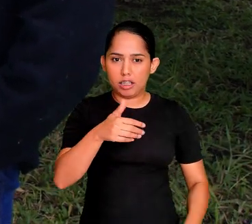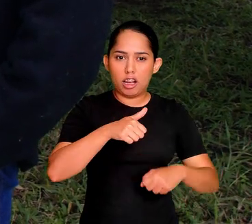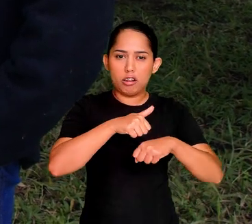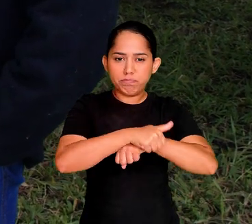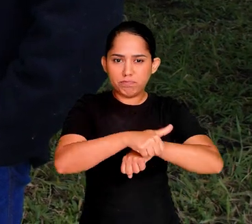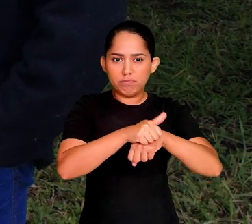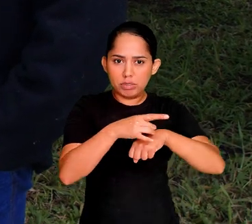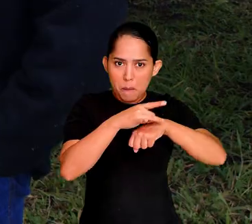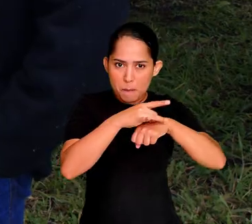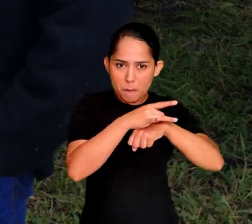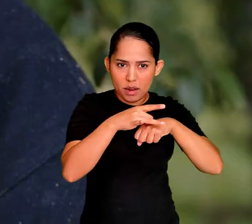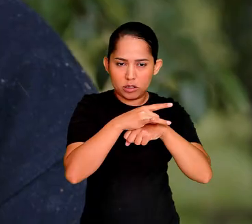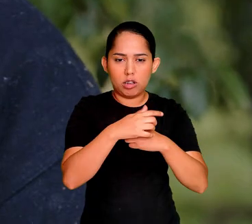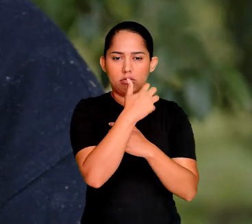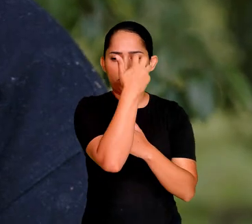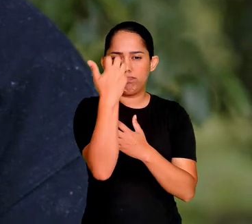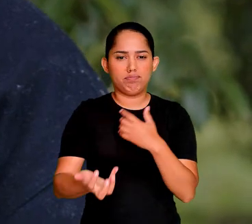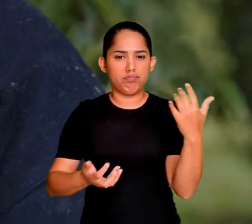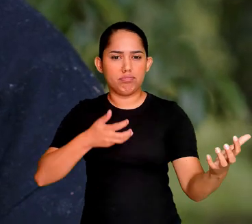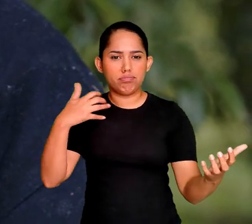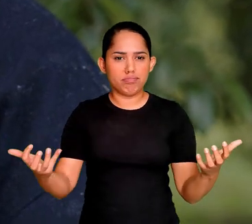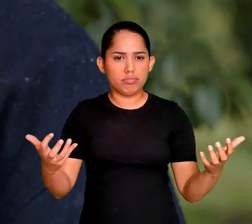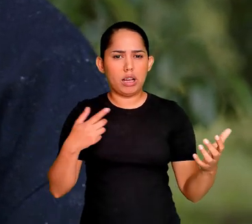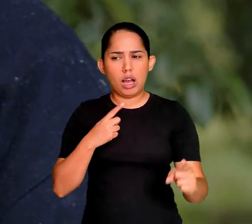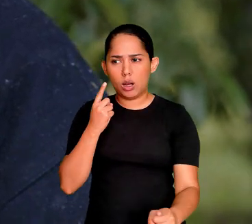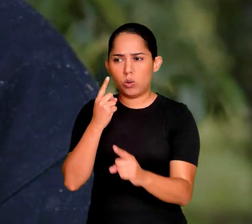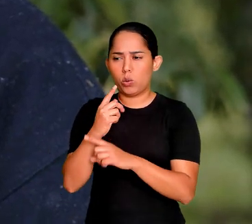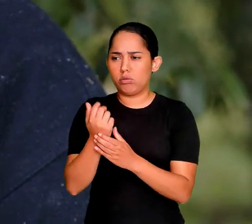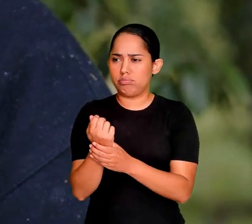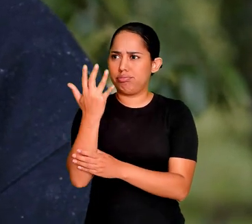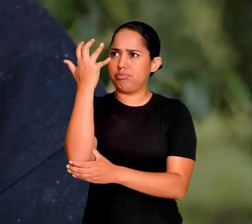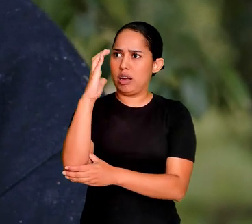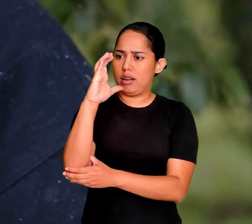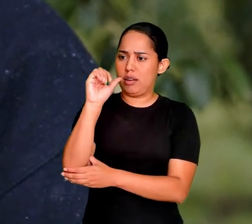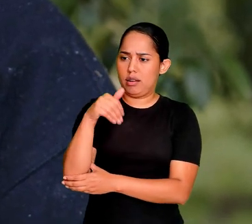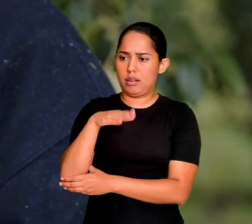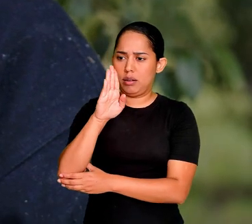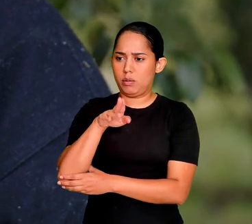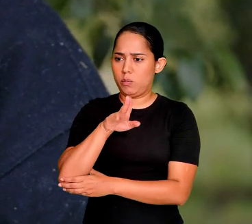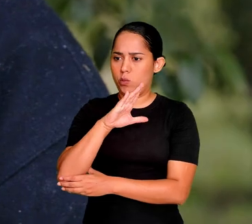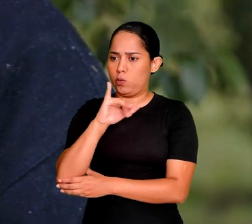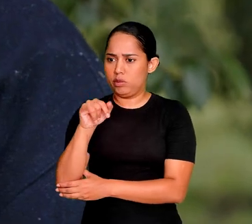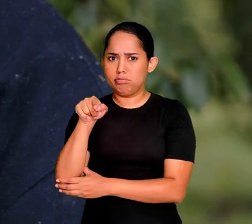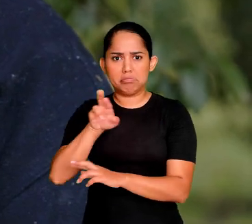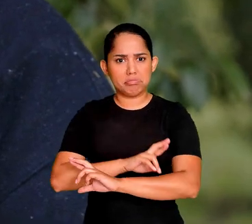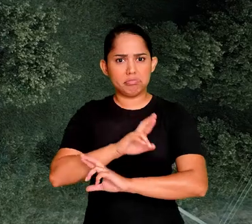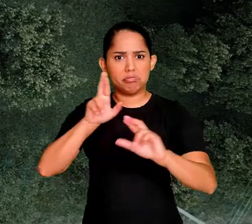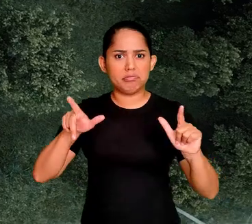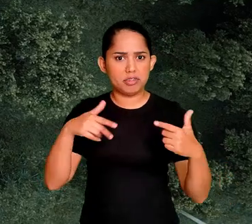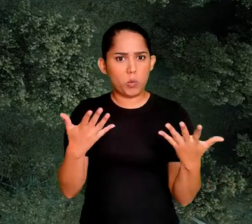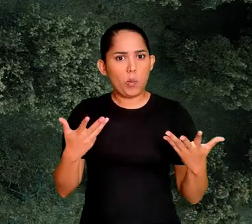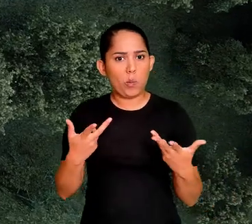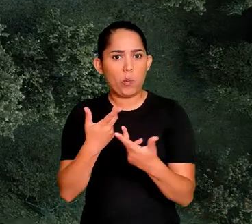ele desmatava, né? E quando ele encontrou o cambucizeiro no meio da mata, ele achou uma árvore especial, né? Pelo fruto, pela qualidade.